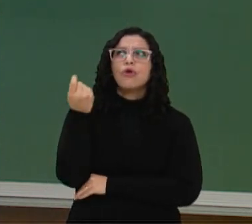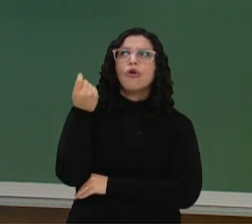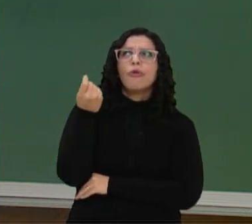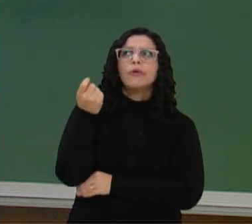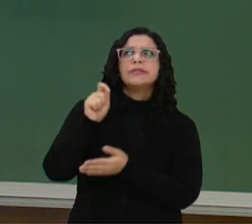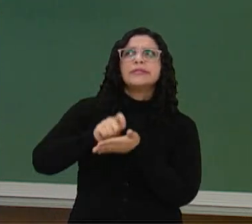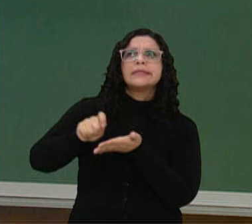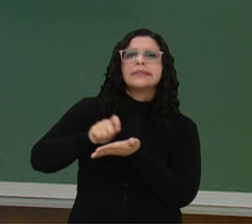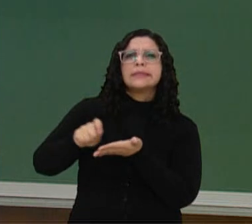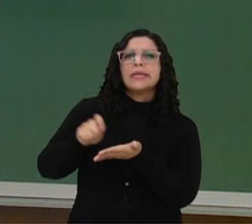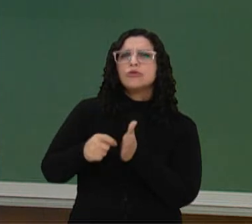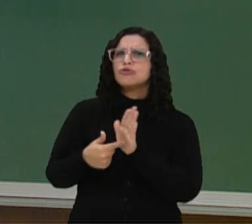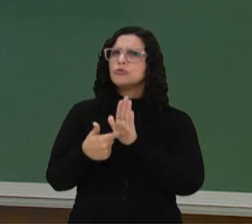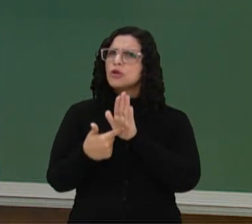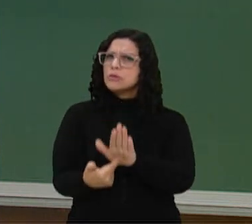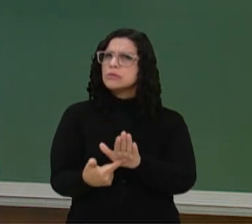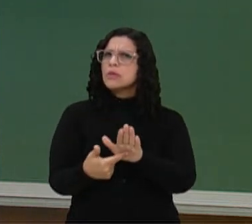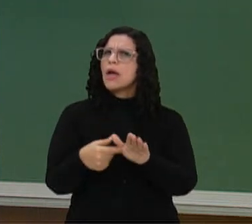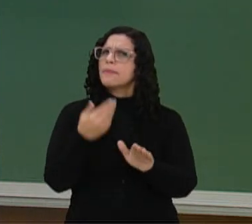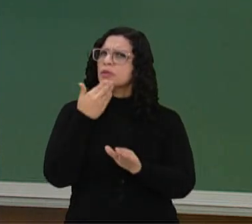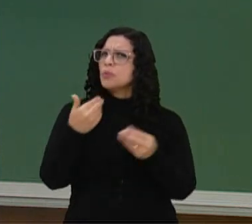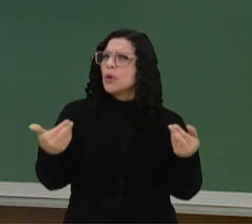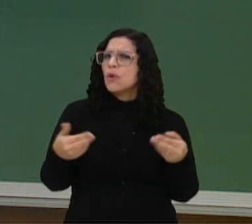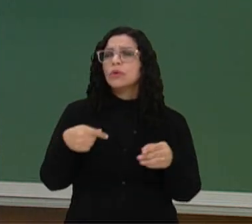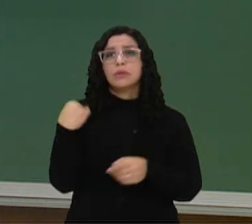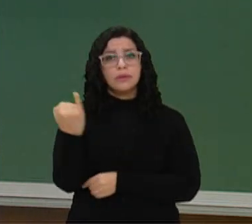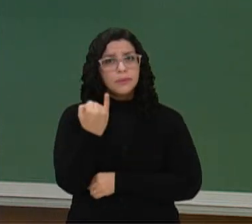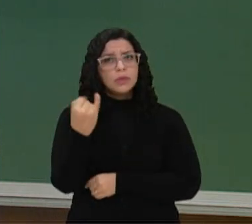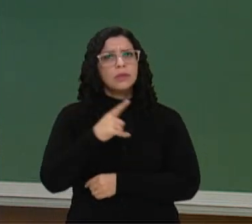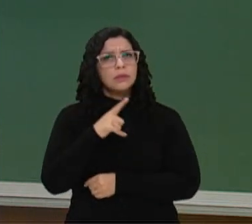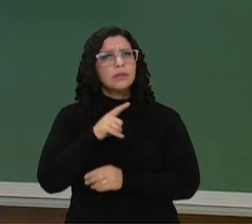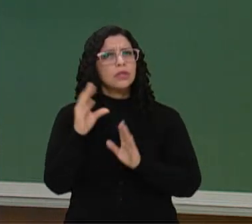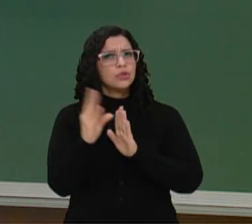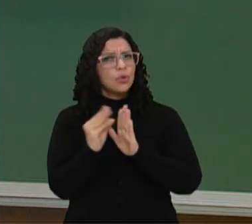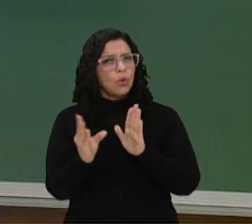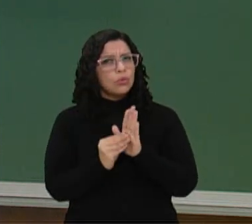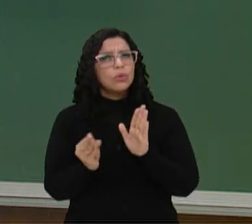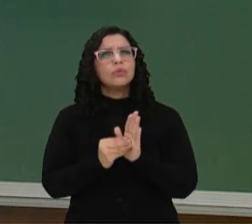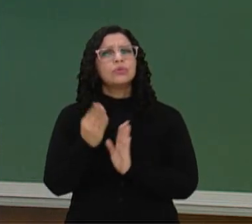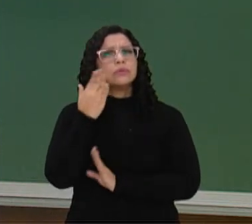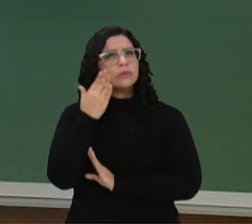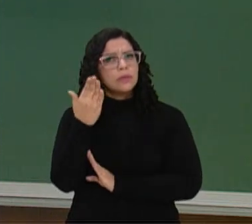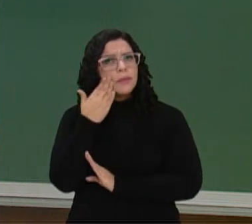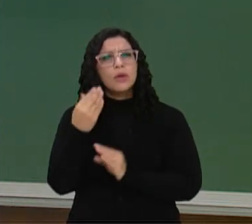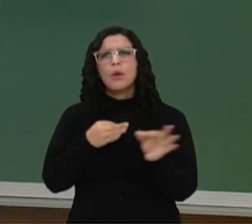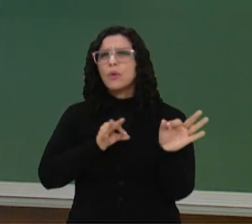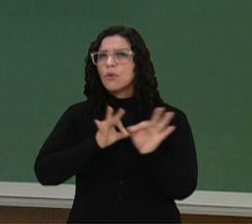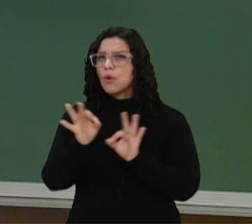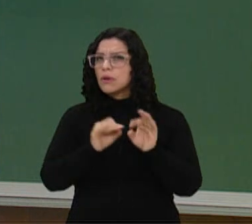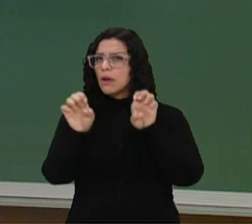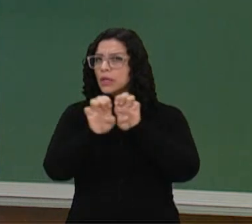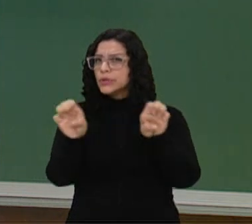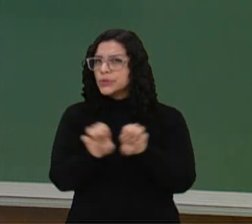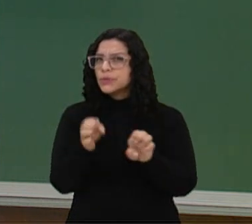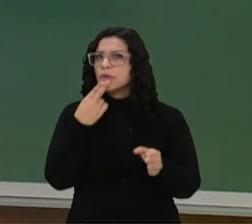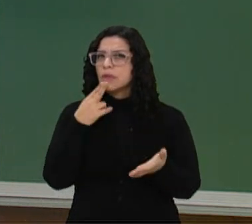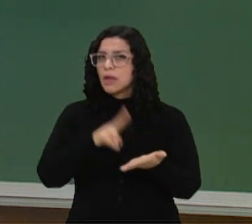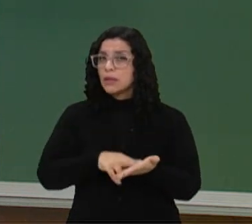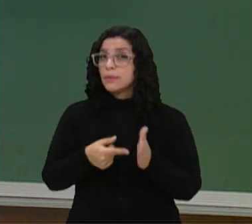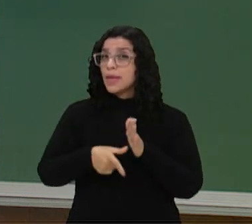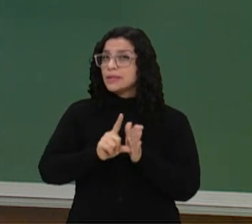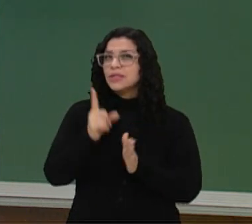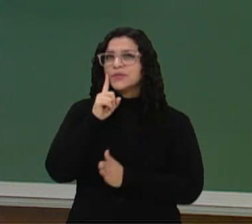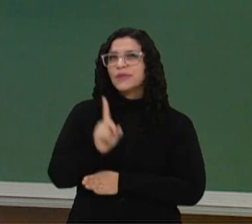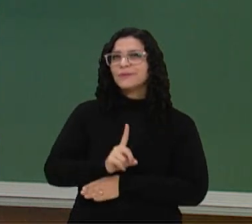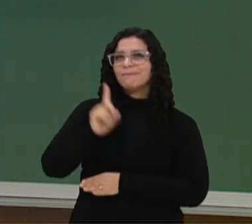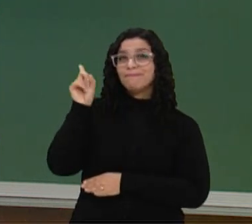algum texto de manifesto, que reivindica algo, é importante saber como organizá-lo. Mas antes, veja